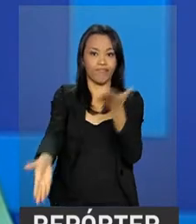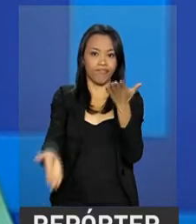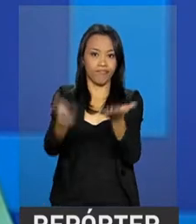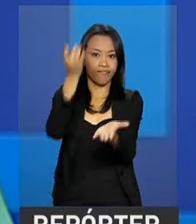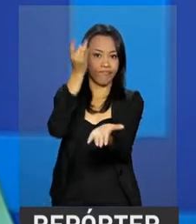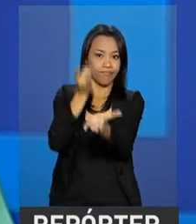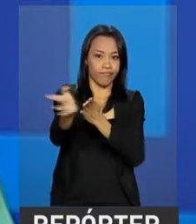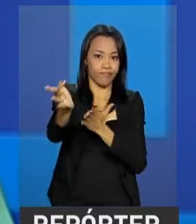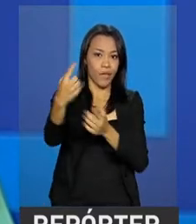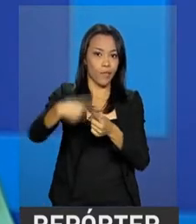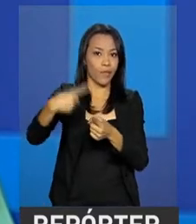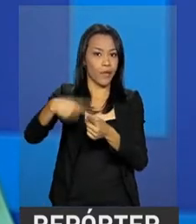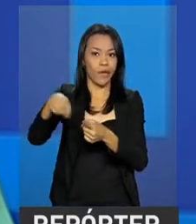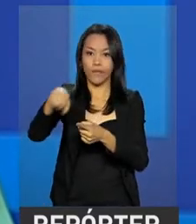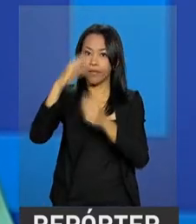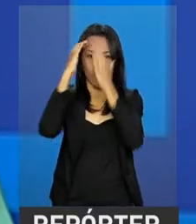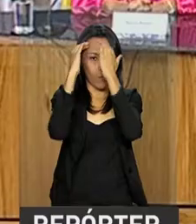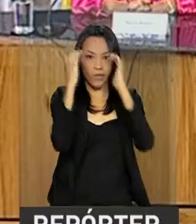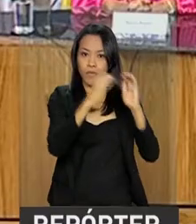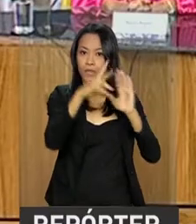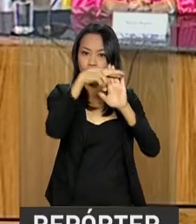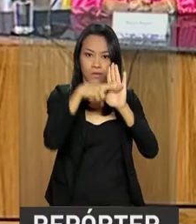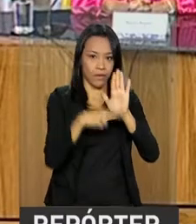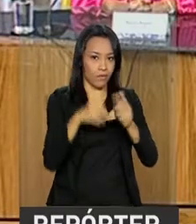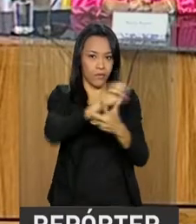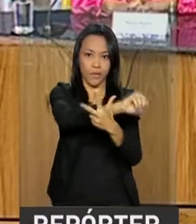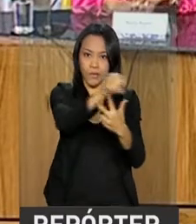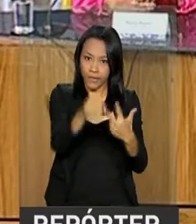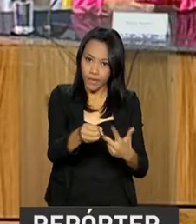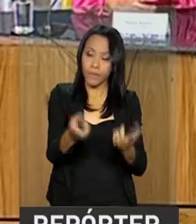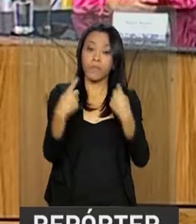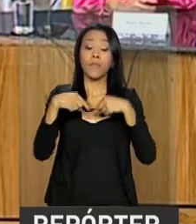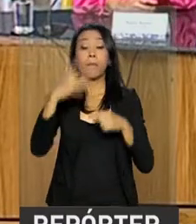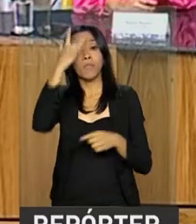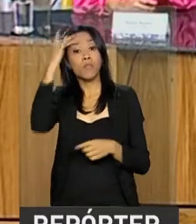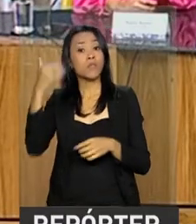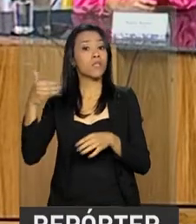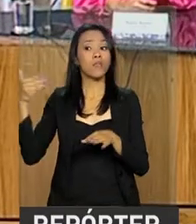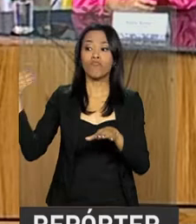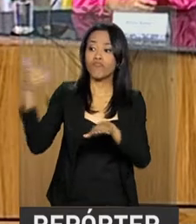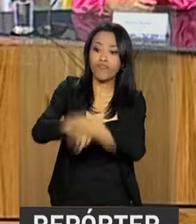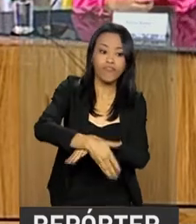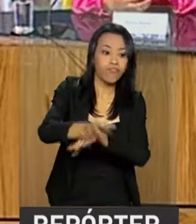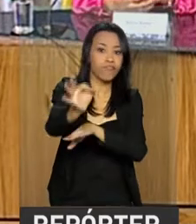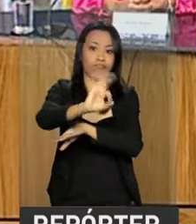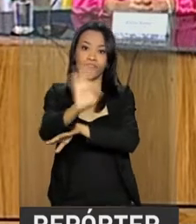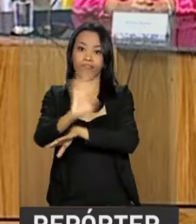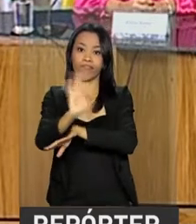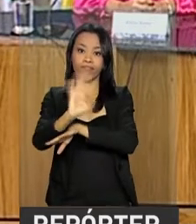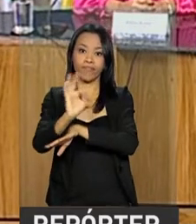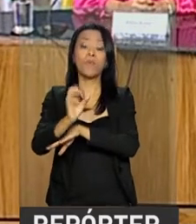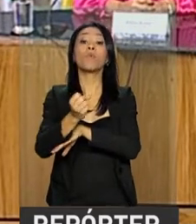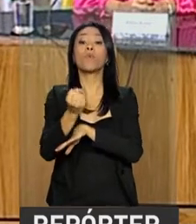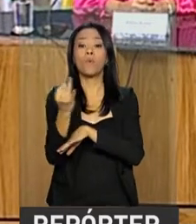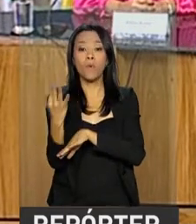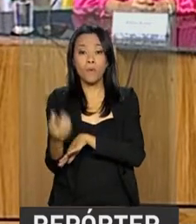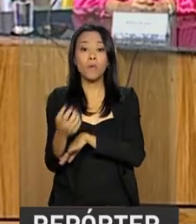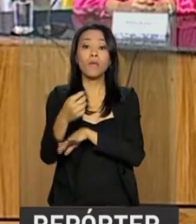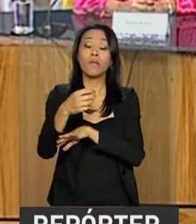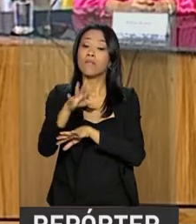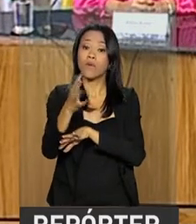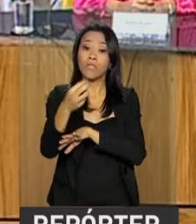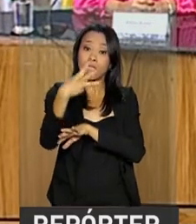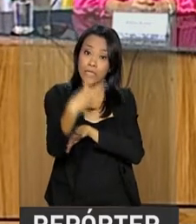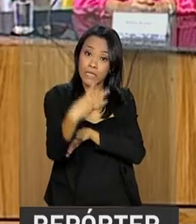por descumprirem as regras do Enem. Já as abstenções, aqueles que não compareceram, chegaram a